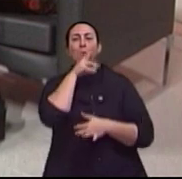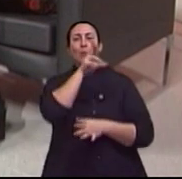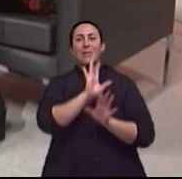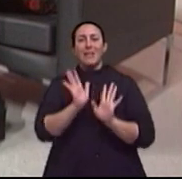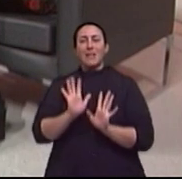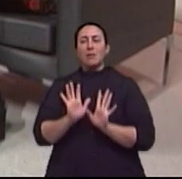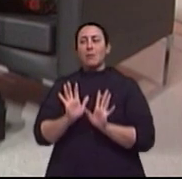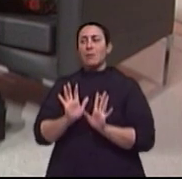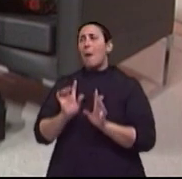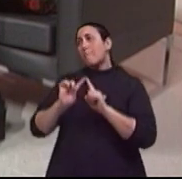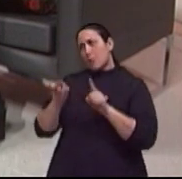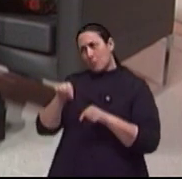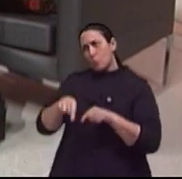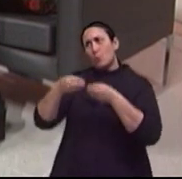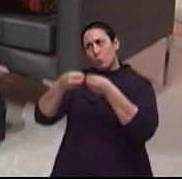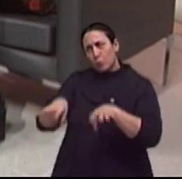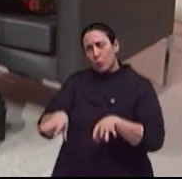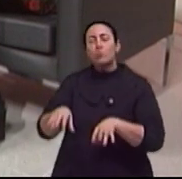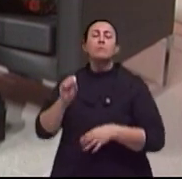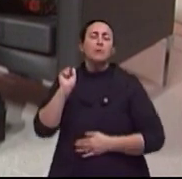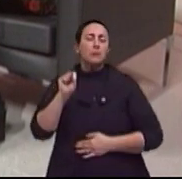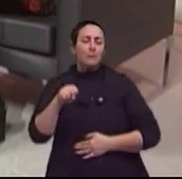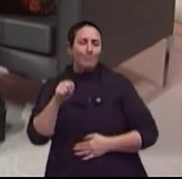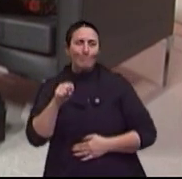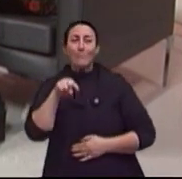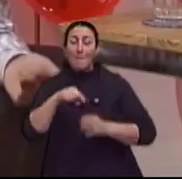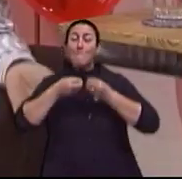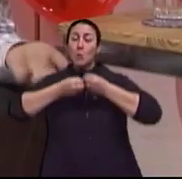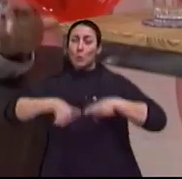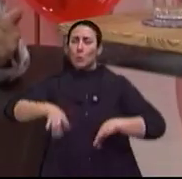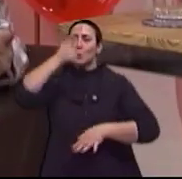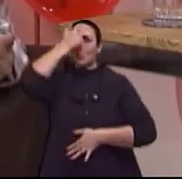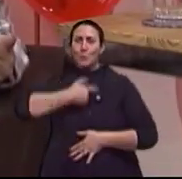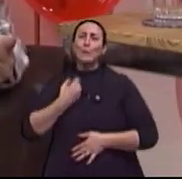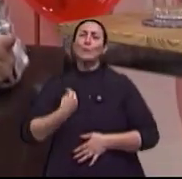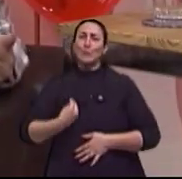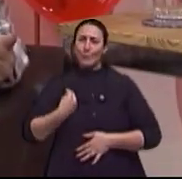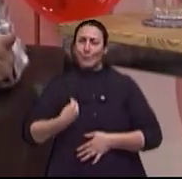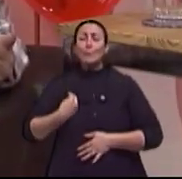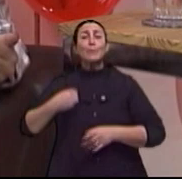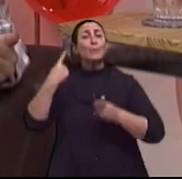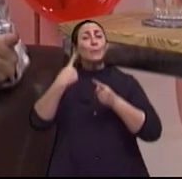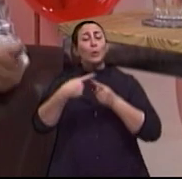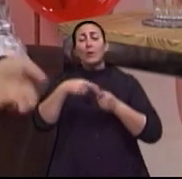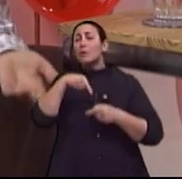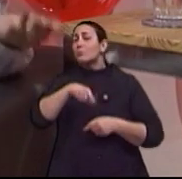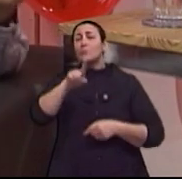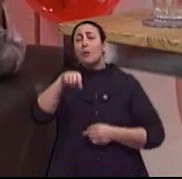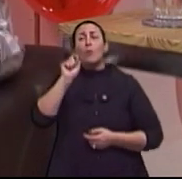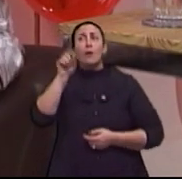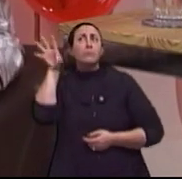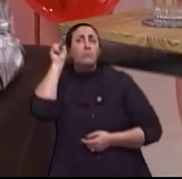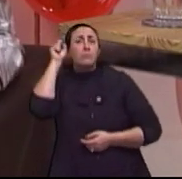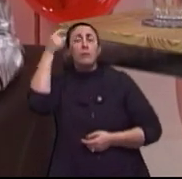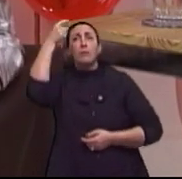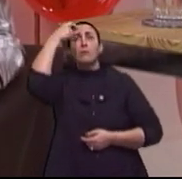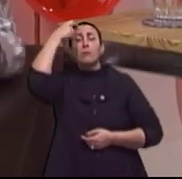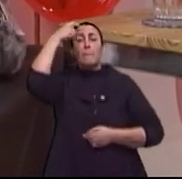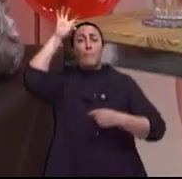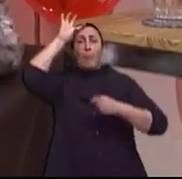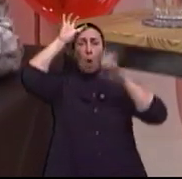isso só vai prejudicar sim né então vai trazer a questão da memória de trabalho né que fica